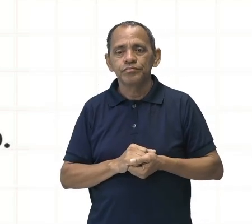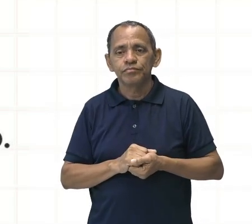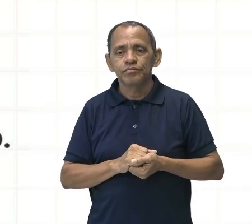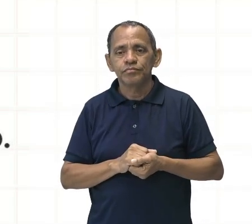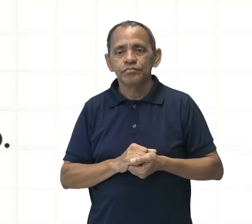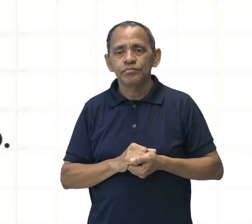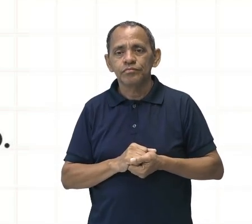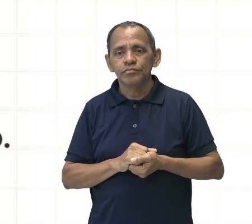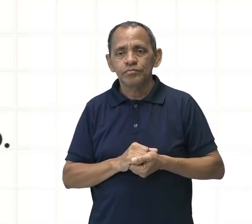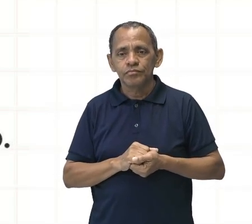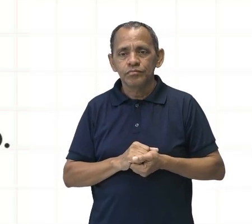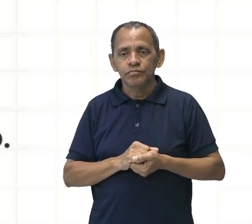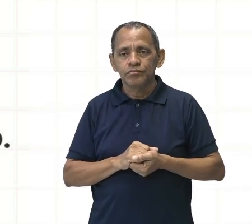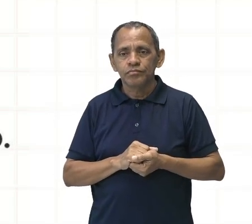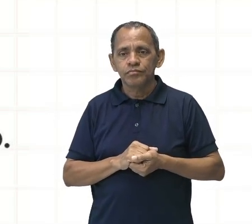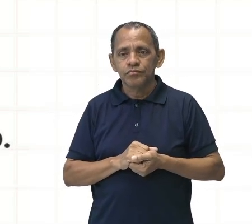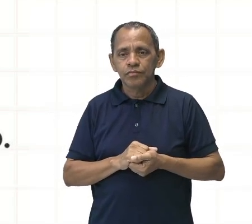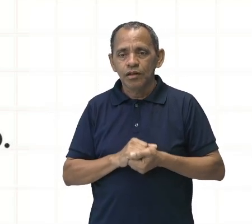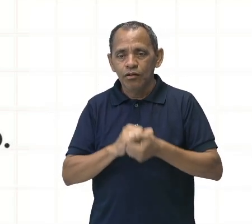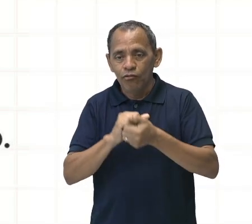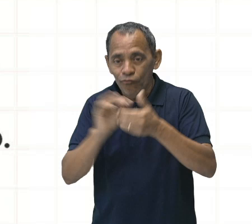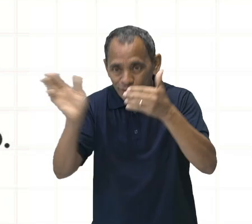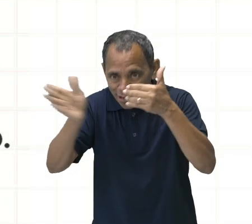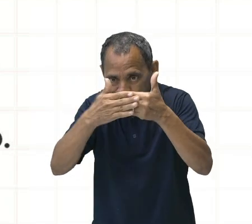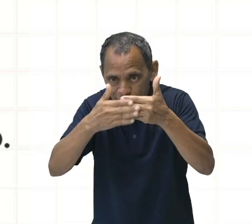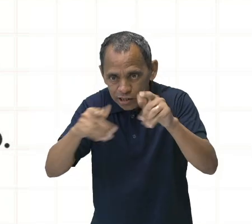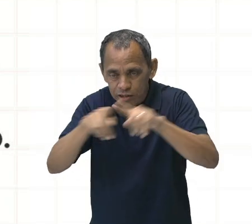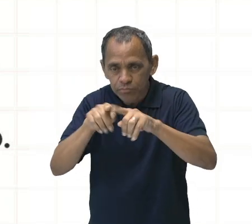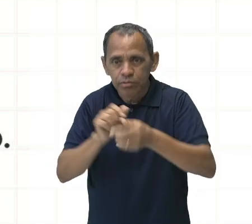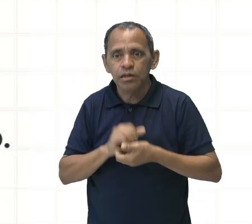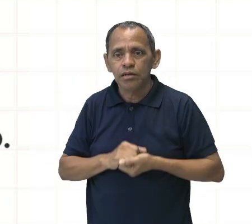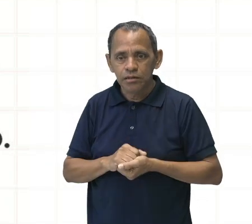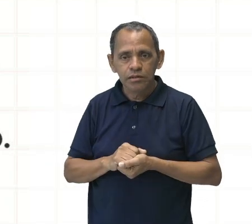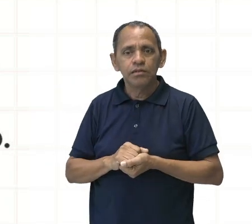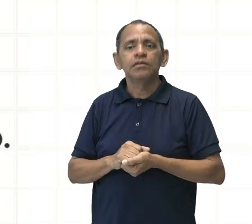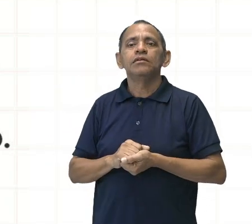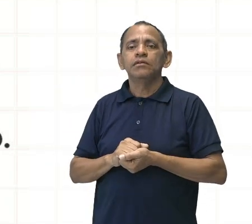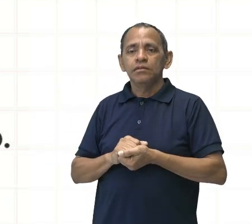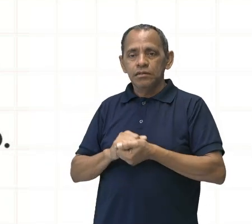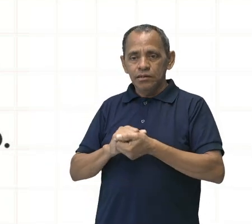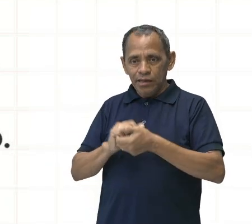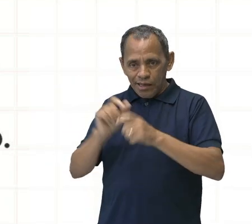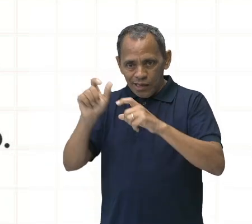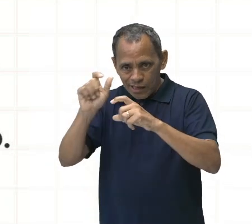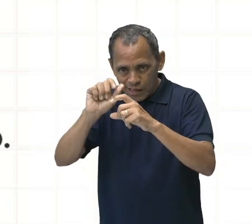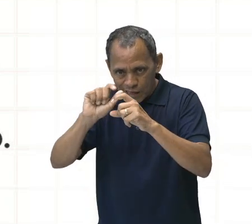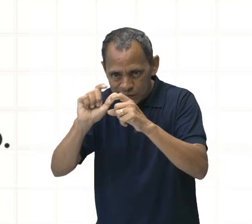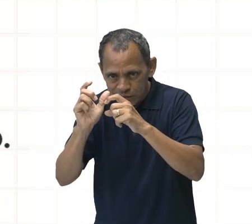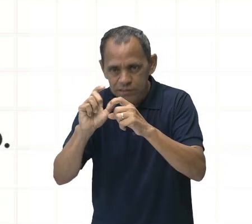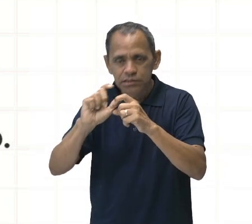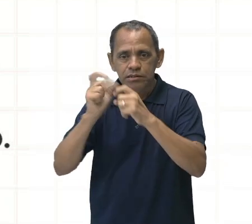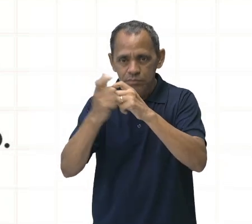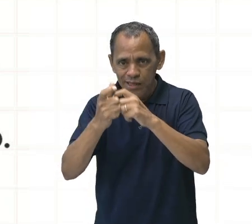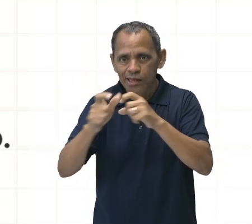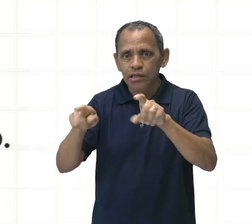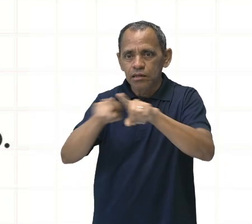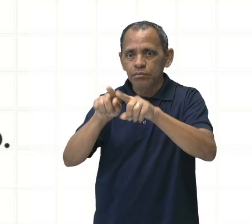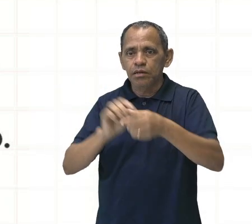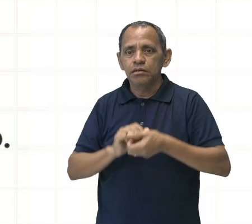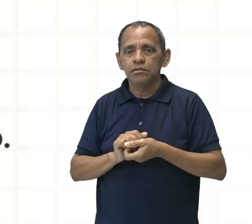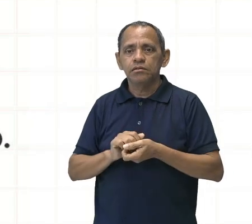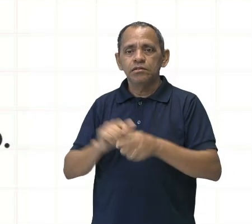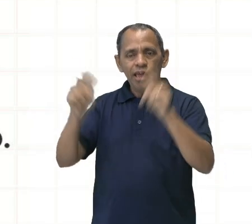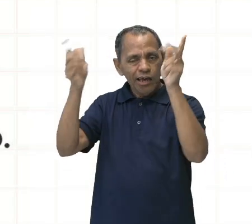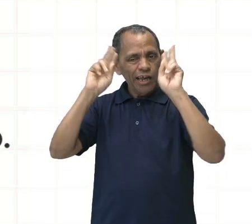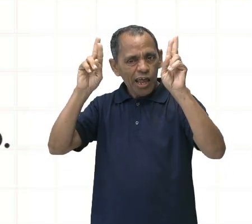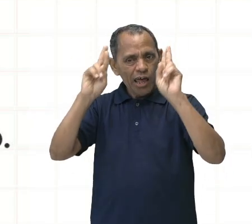o Legislativo Federal e aposentar funcionários públicos. As eleições presidenciais foram suspensas, as greves foram proibidas